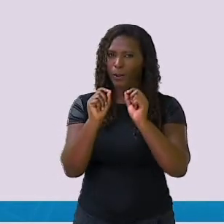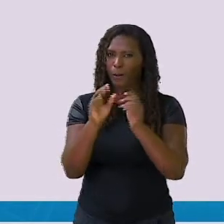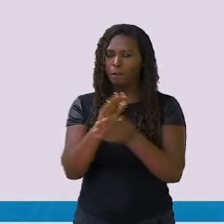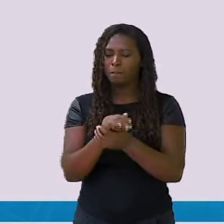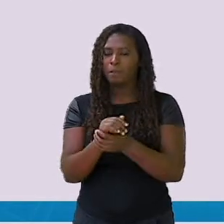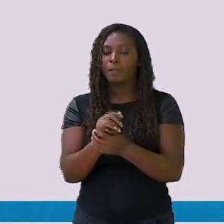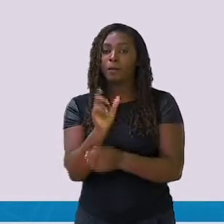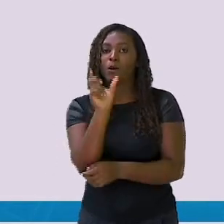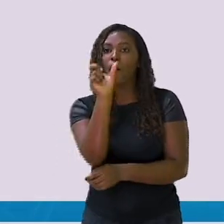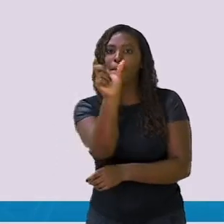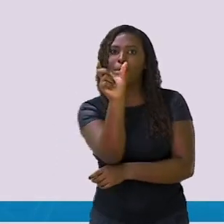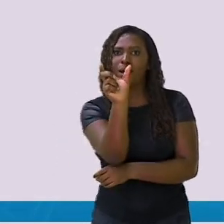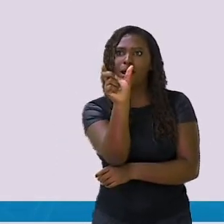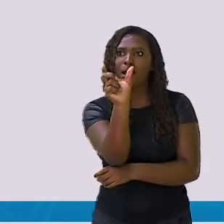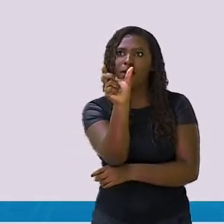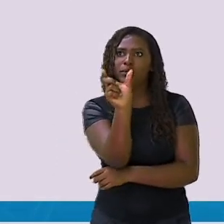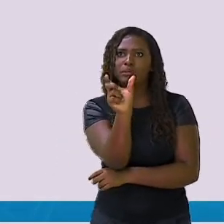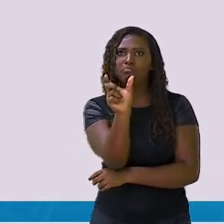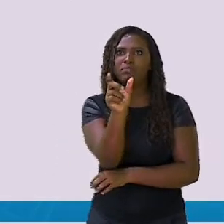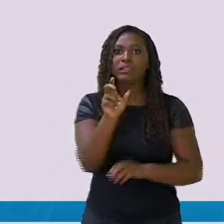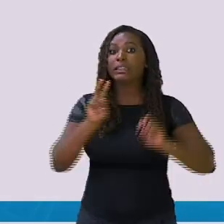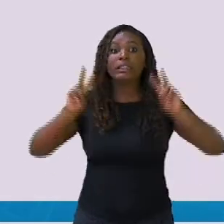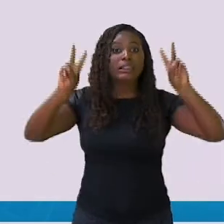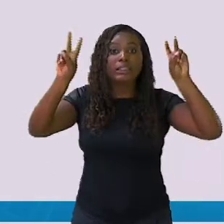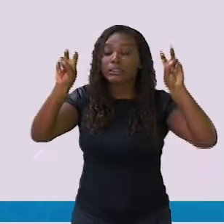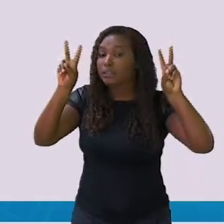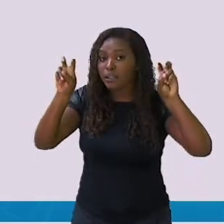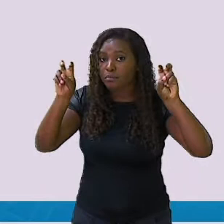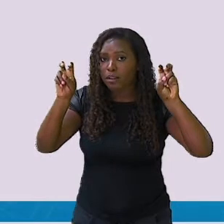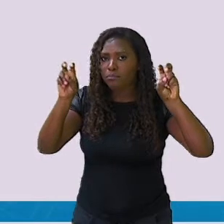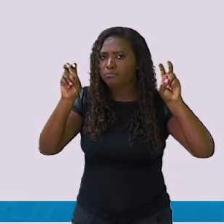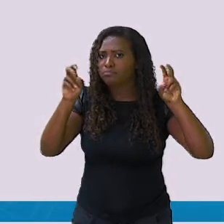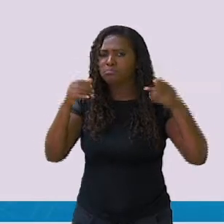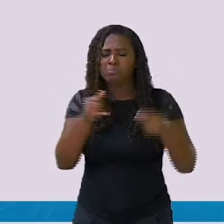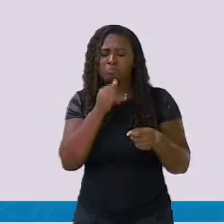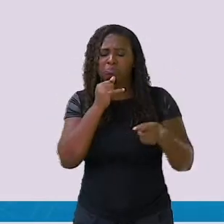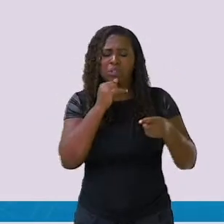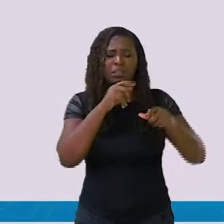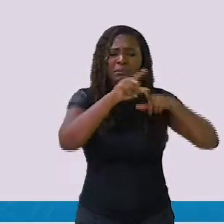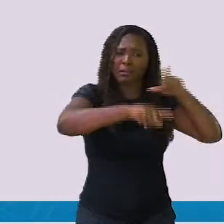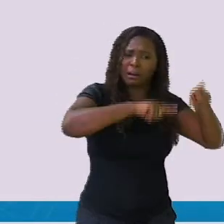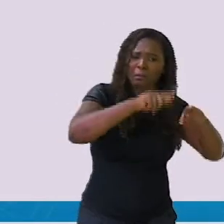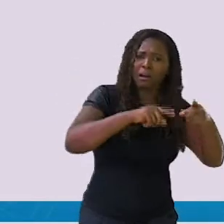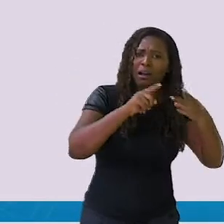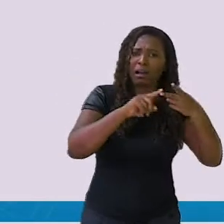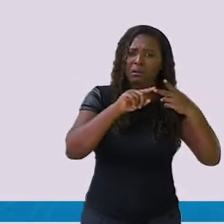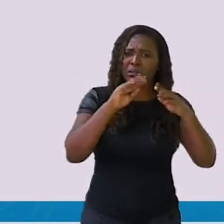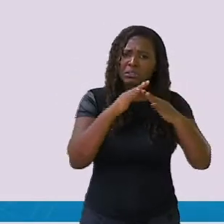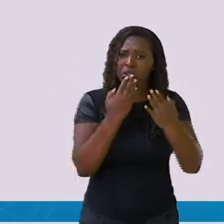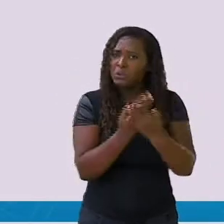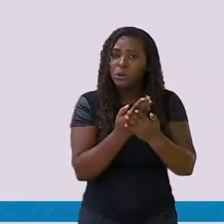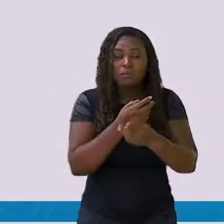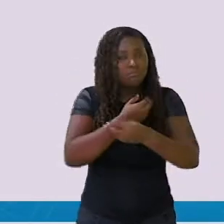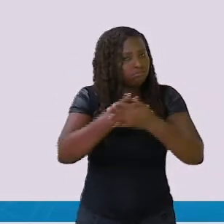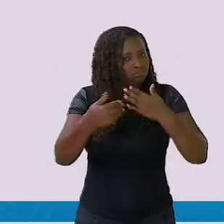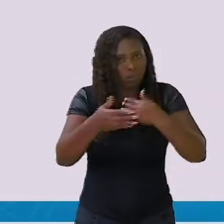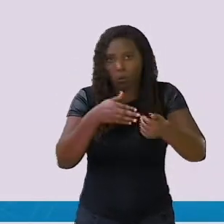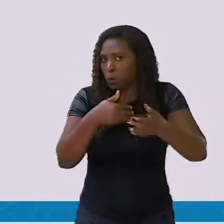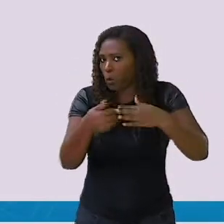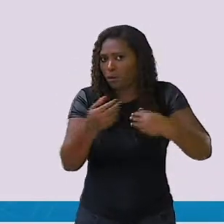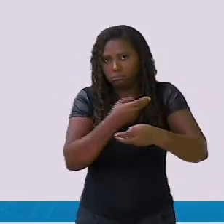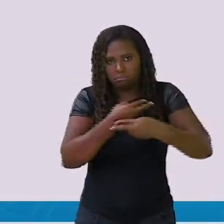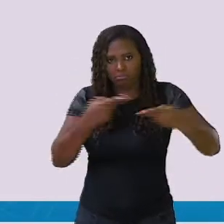uma palavra principal, uma palavra que é o que vai chamar a atenção ali para você. E